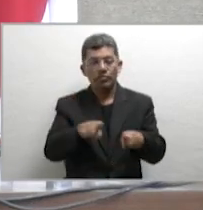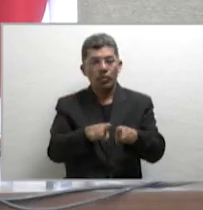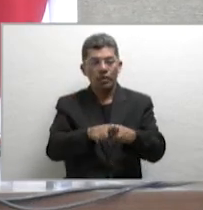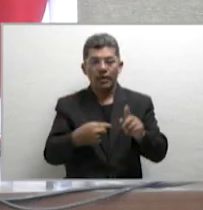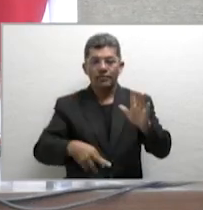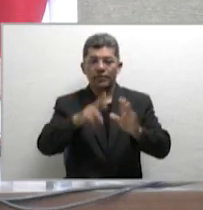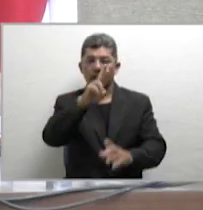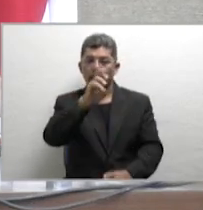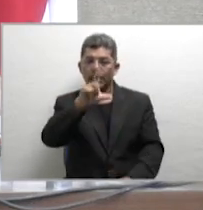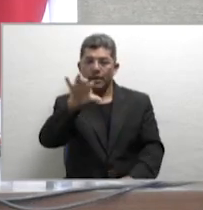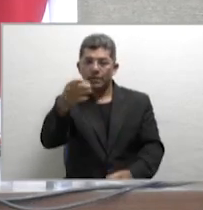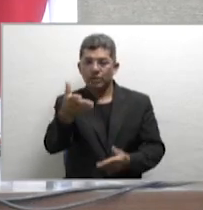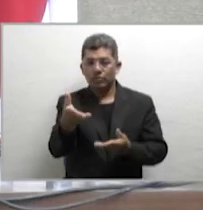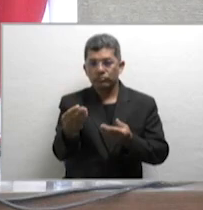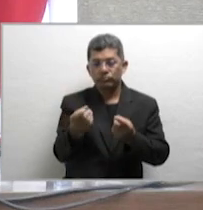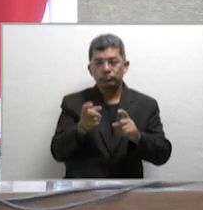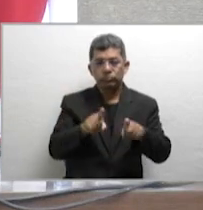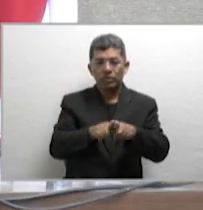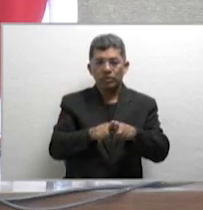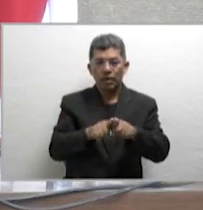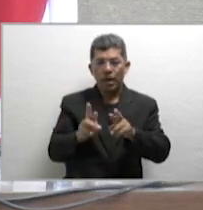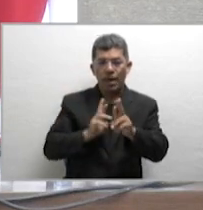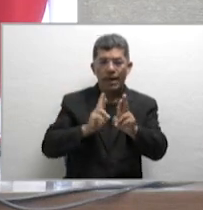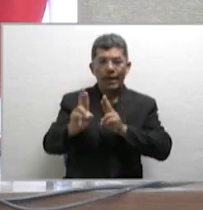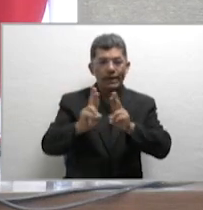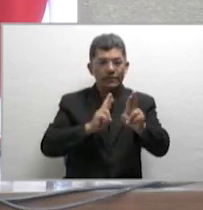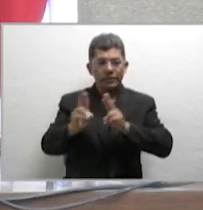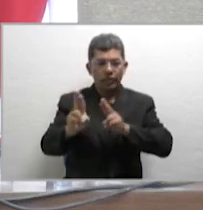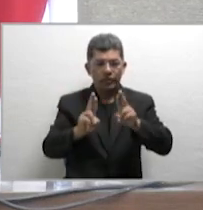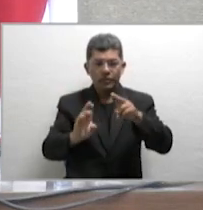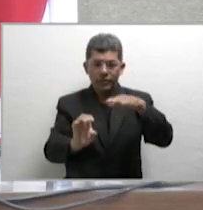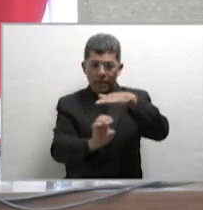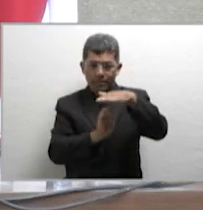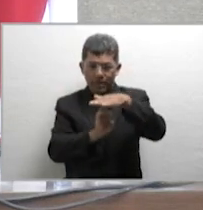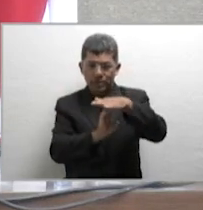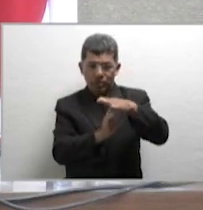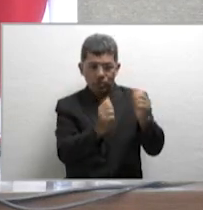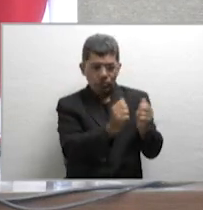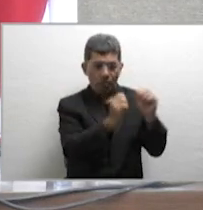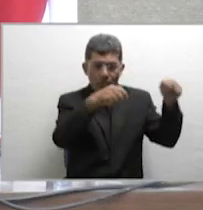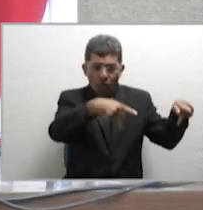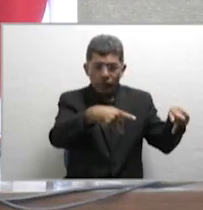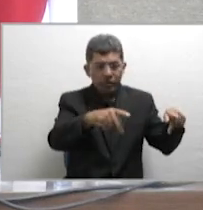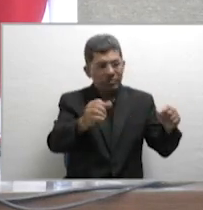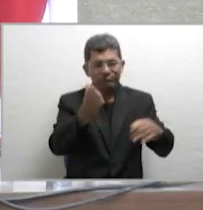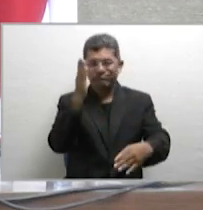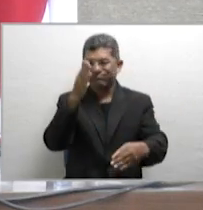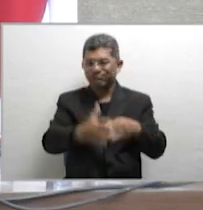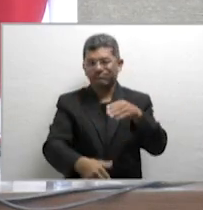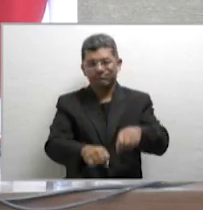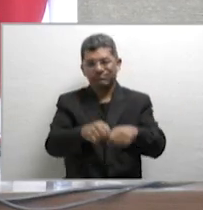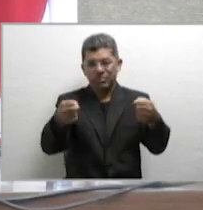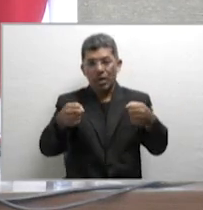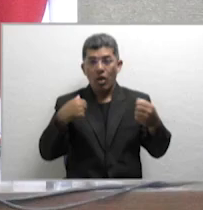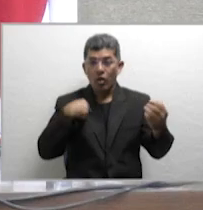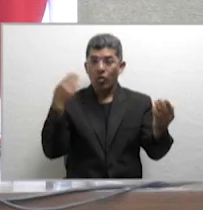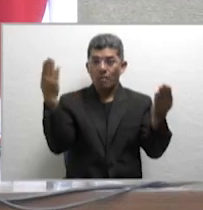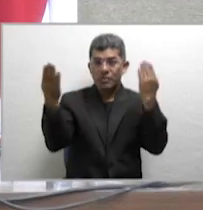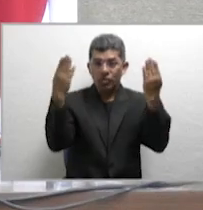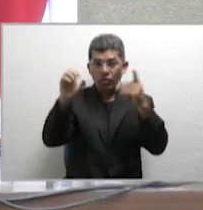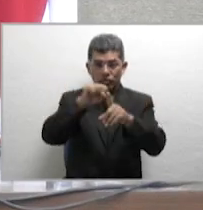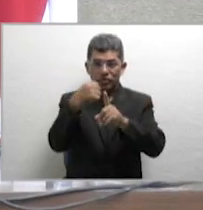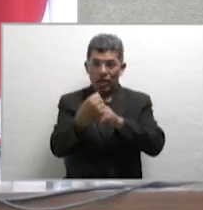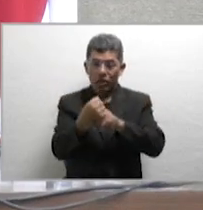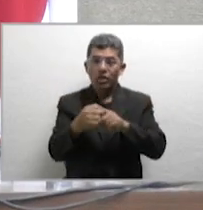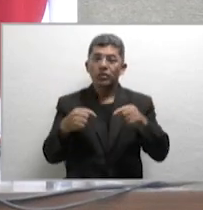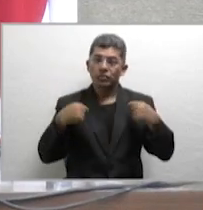relação da empresa com a população está quebrada. E, como psicólogo social, eu posso dizer a todos aqui,